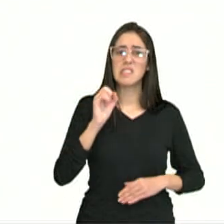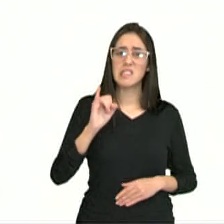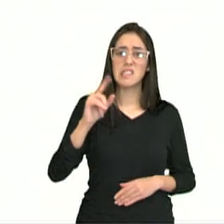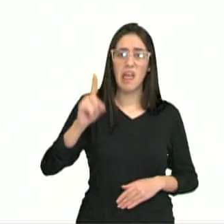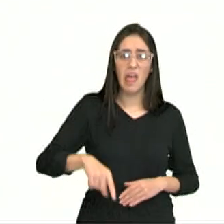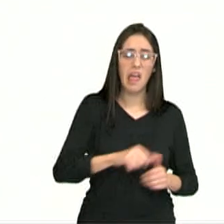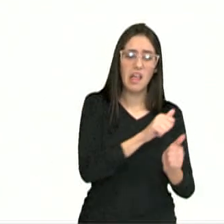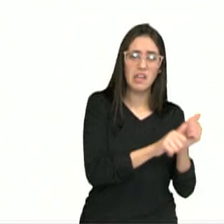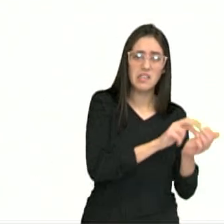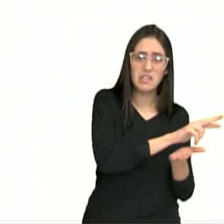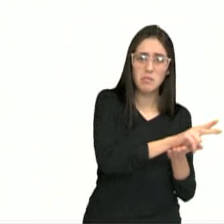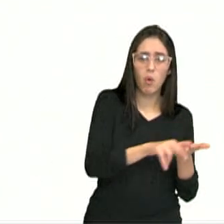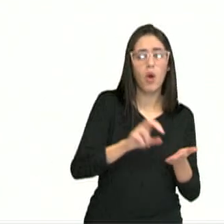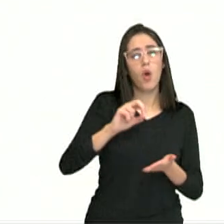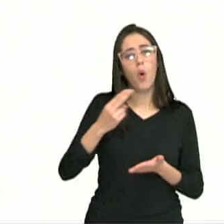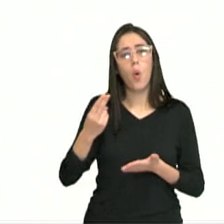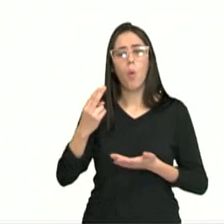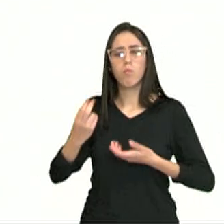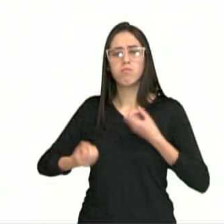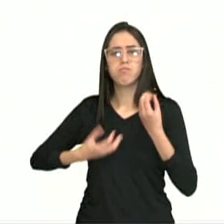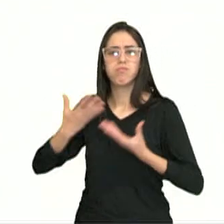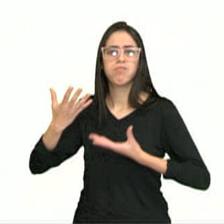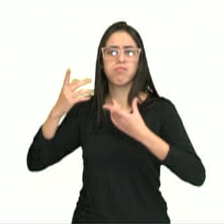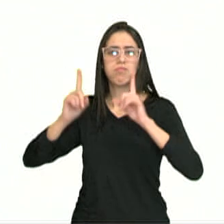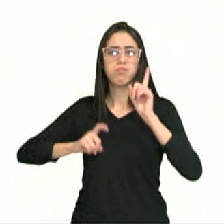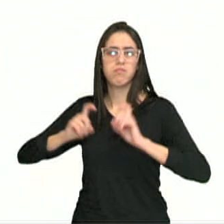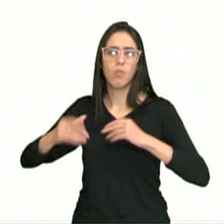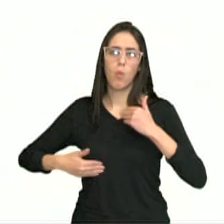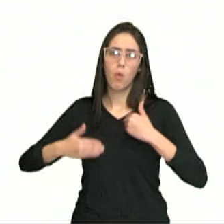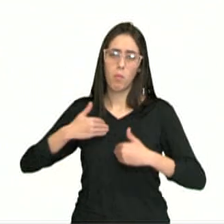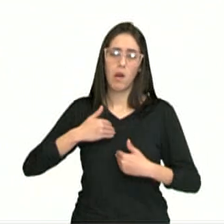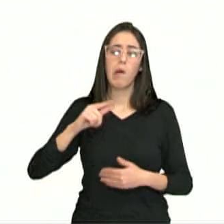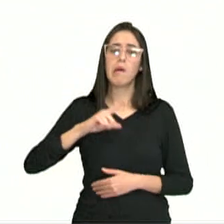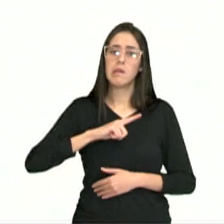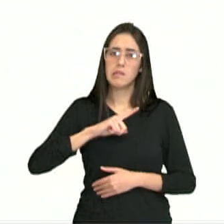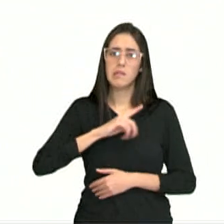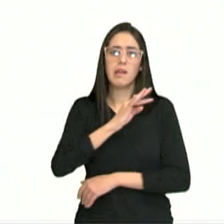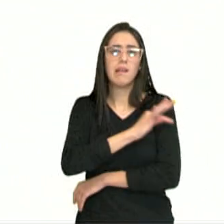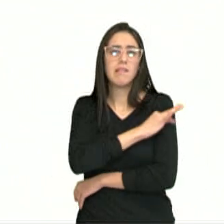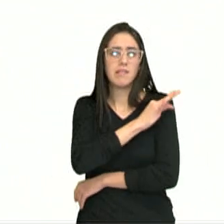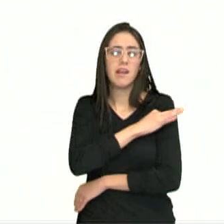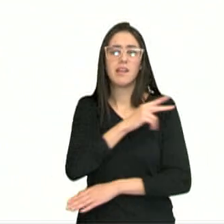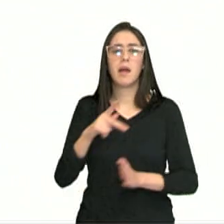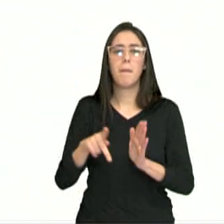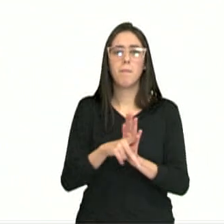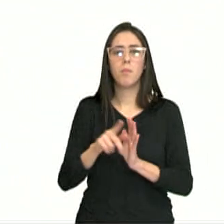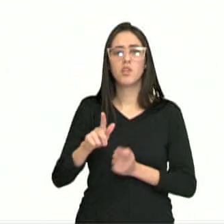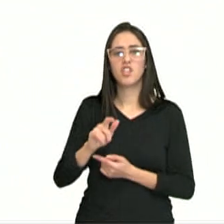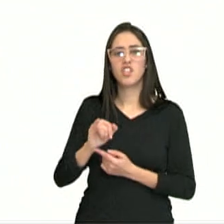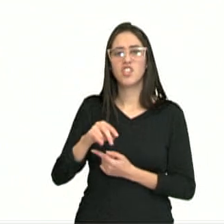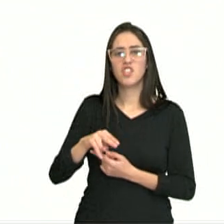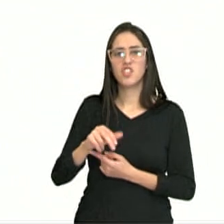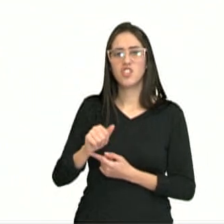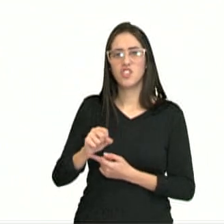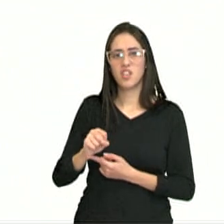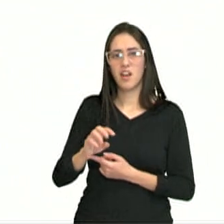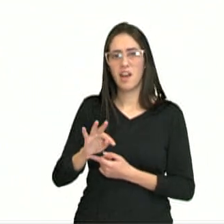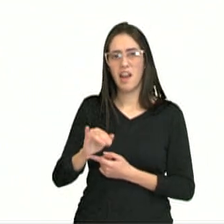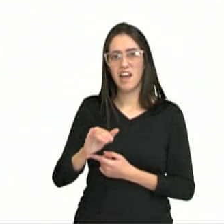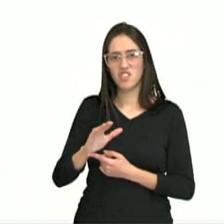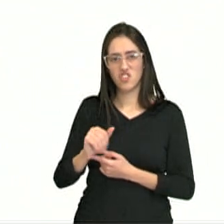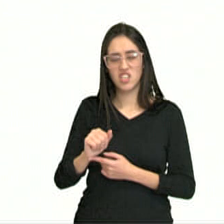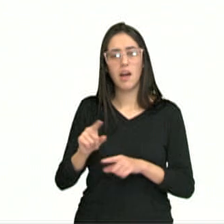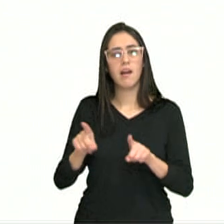forma de expressão corporal. As manobras utilizam técnicas da ginástica olímpica e de artes marciais, mas não